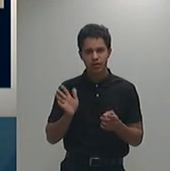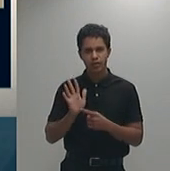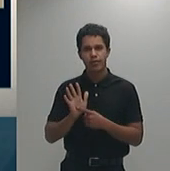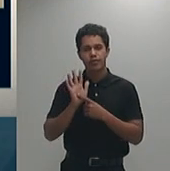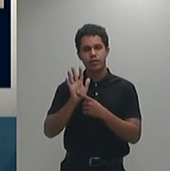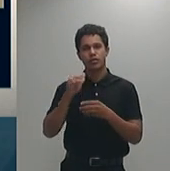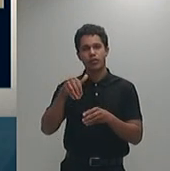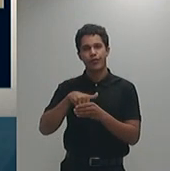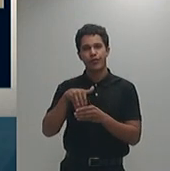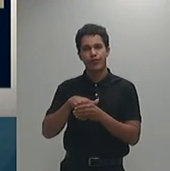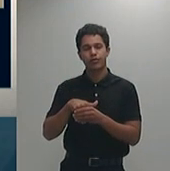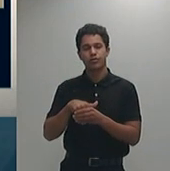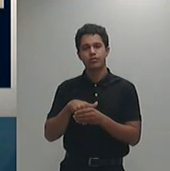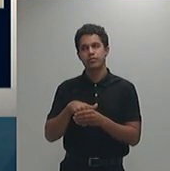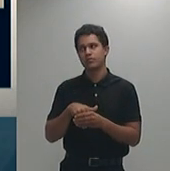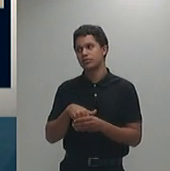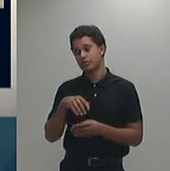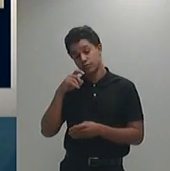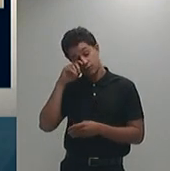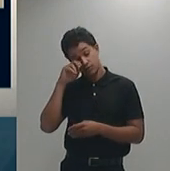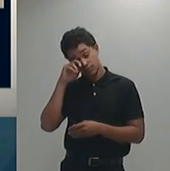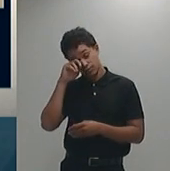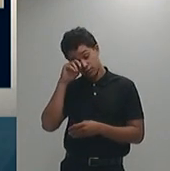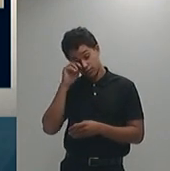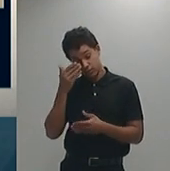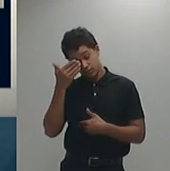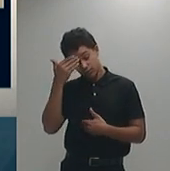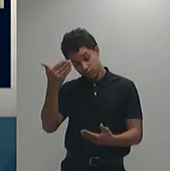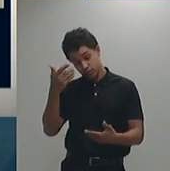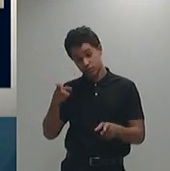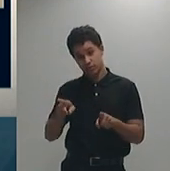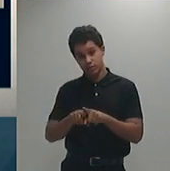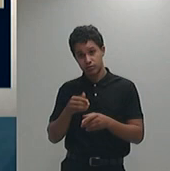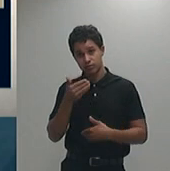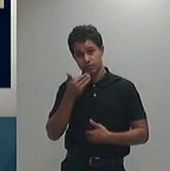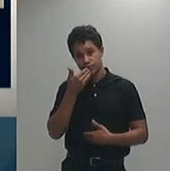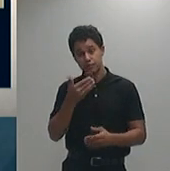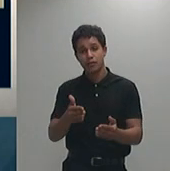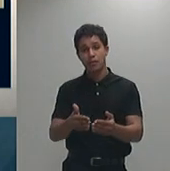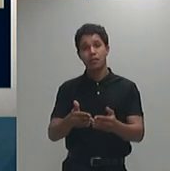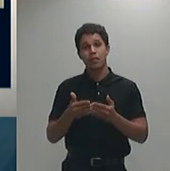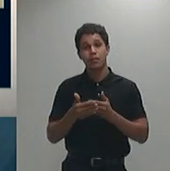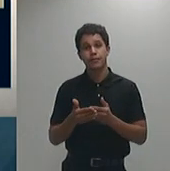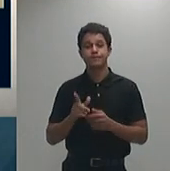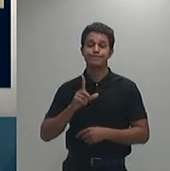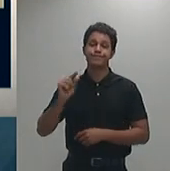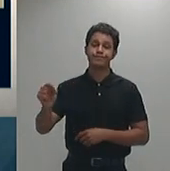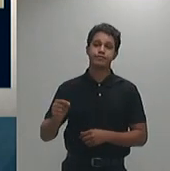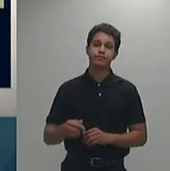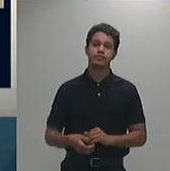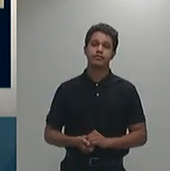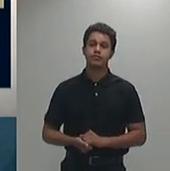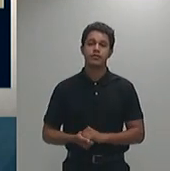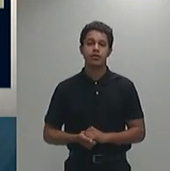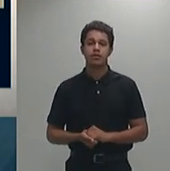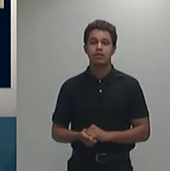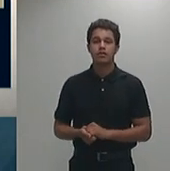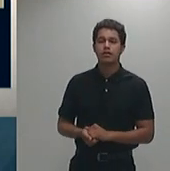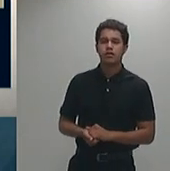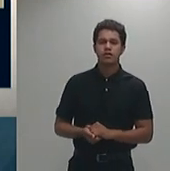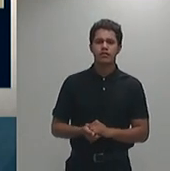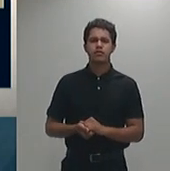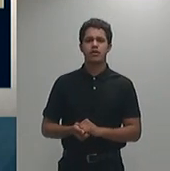na relação permanente e Agradeço e peço licença obrigado linda obrigado Salomão